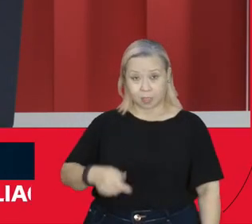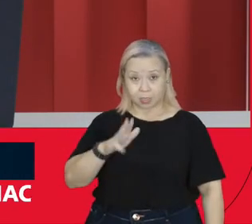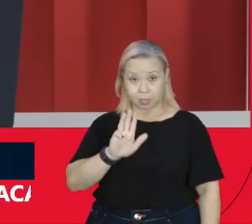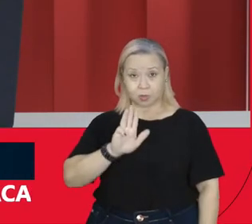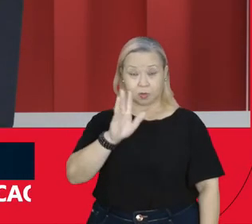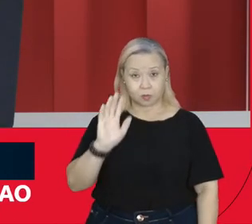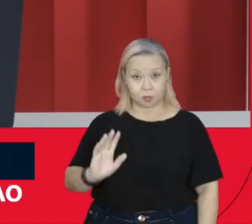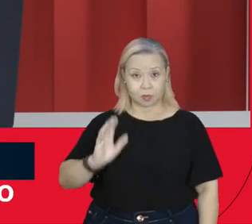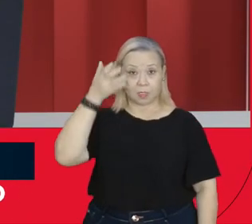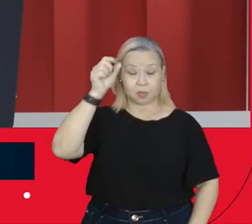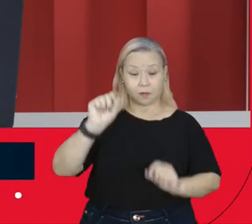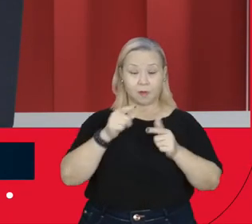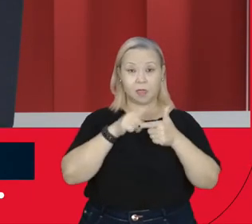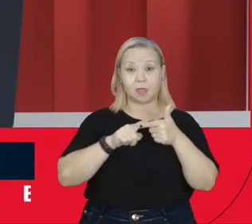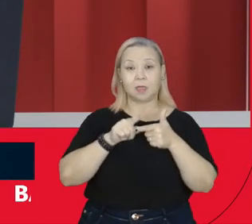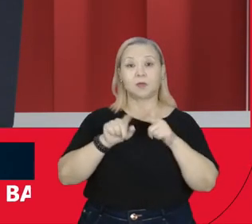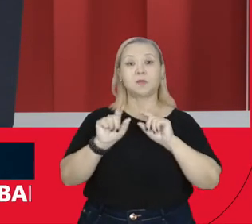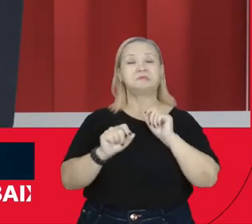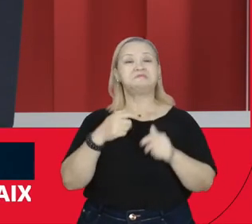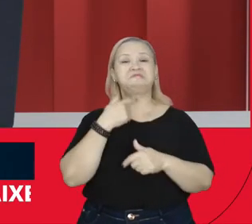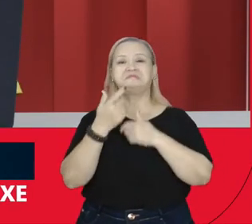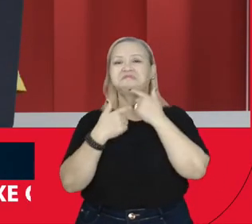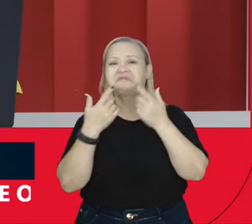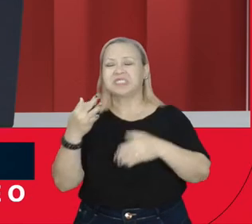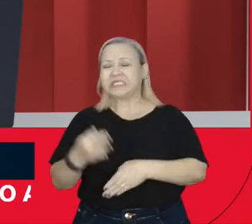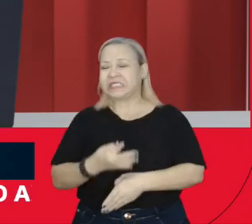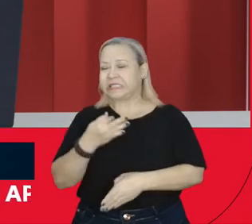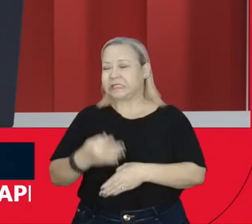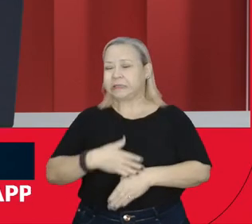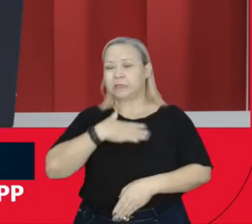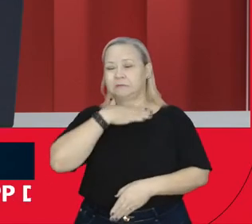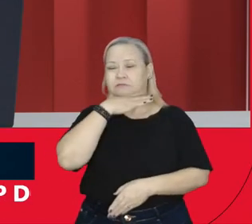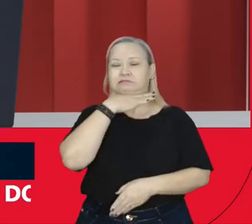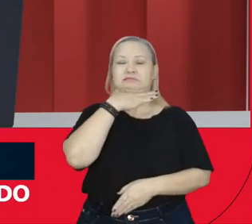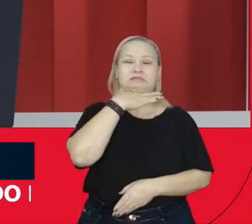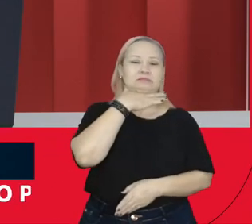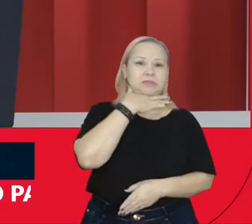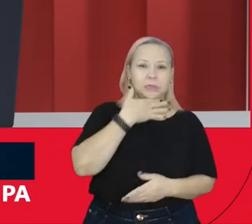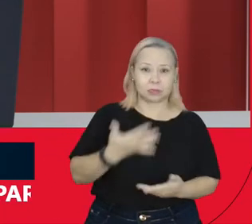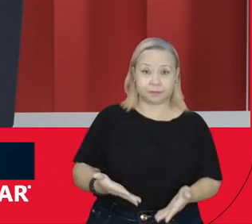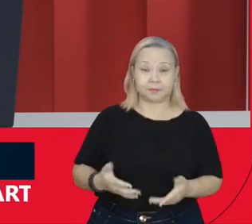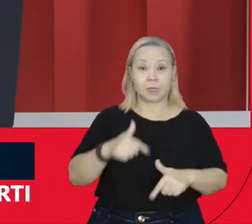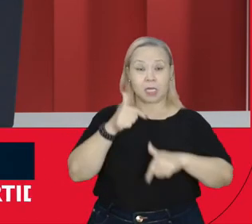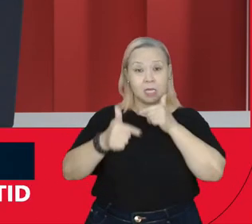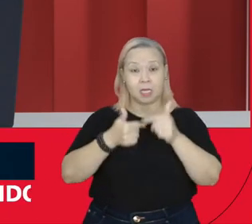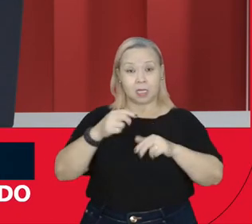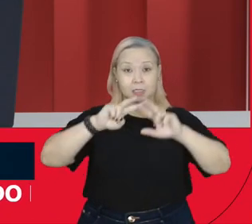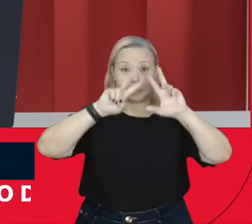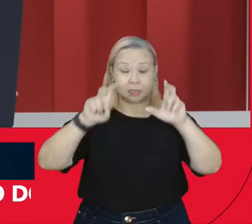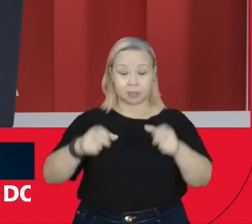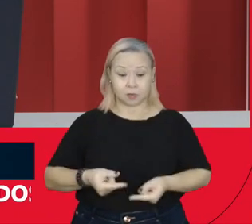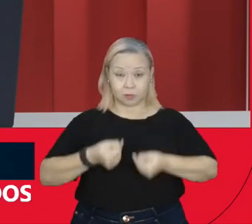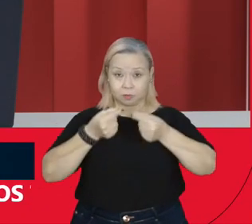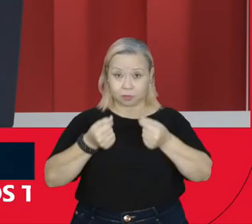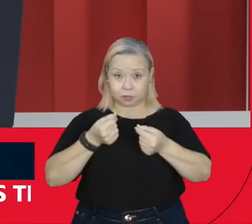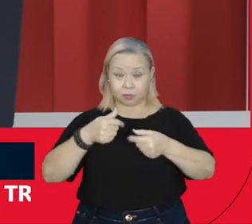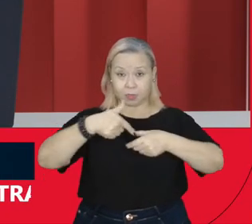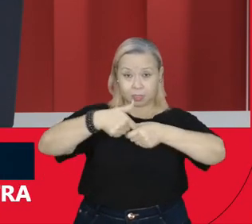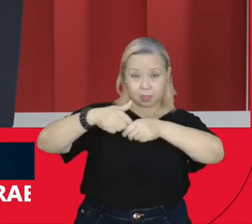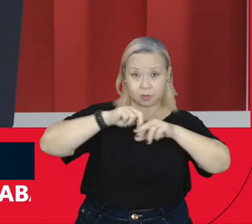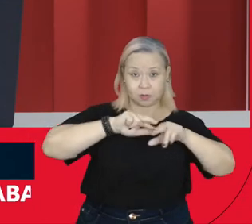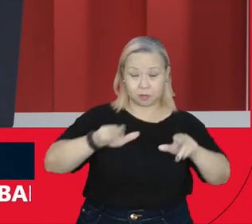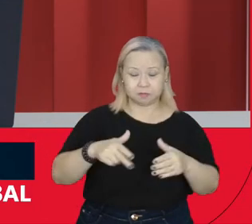para resolver esse problema aí que ninguém aguenta mais, né? Além de trabalhar essa questão dos preços dos combustíveis, quais